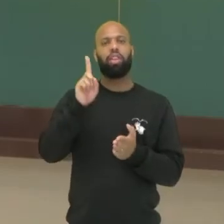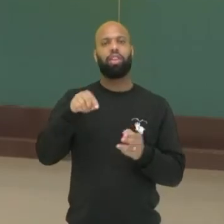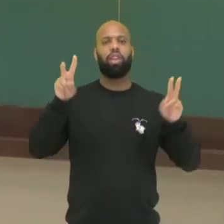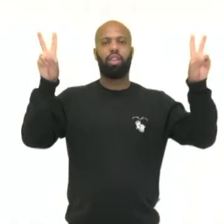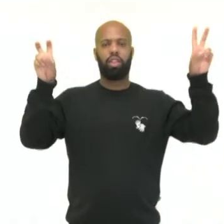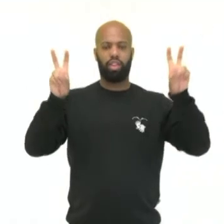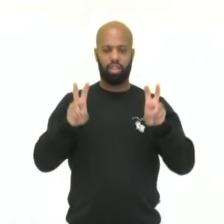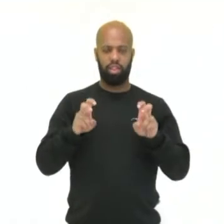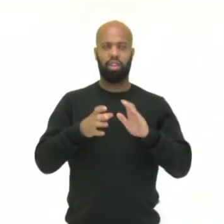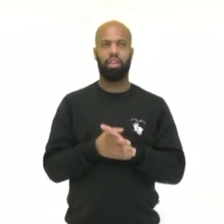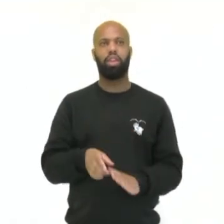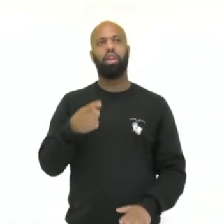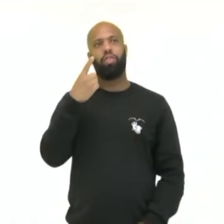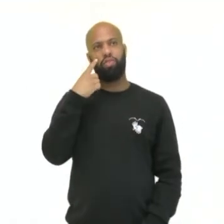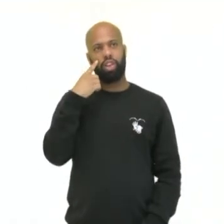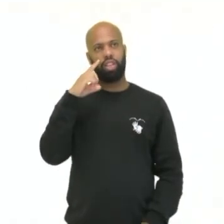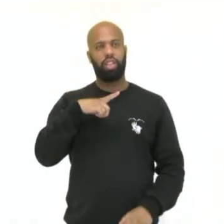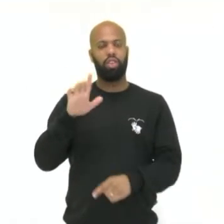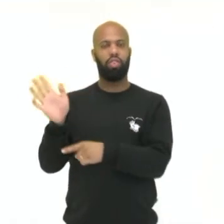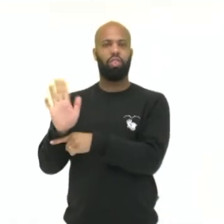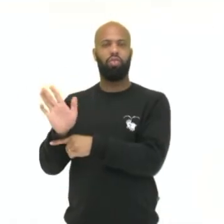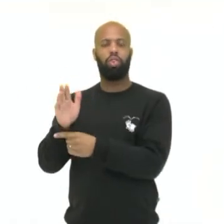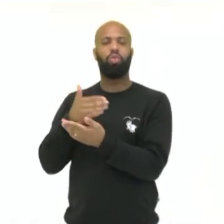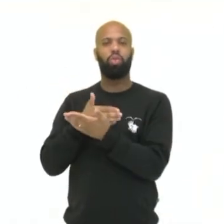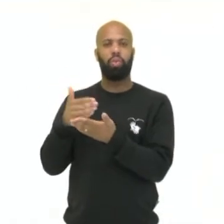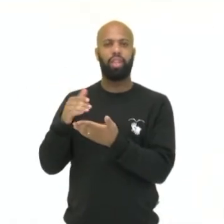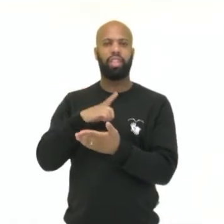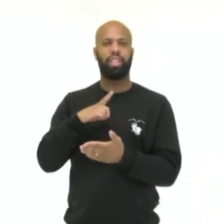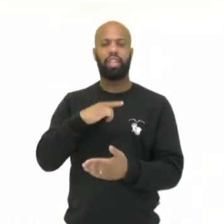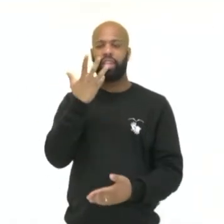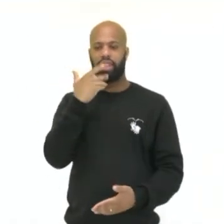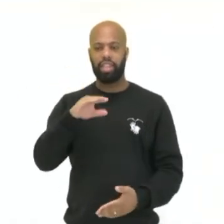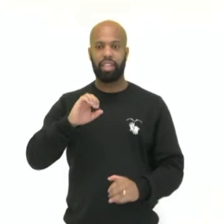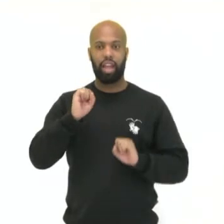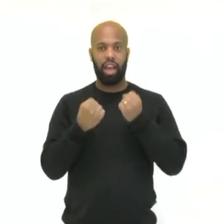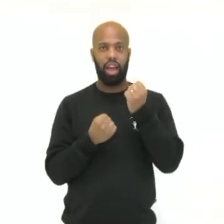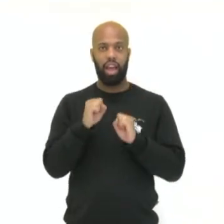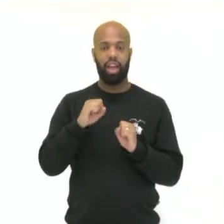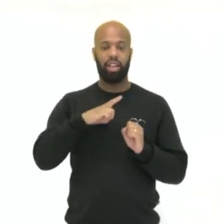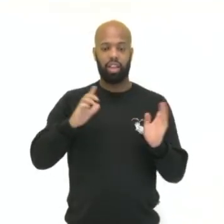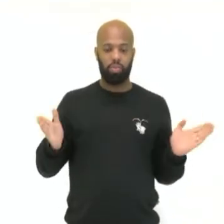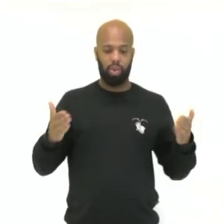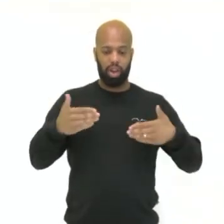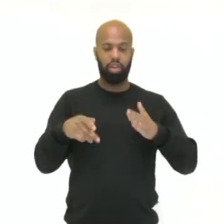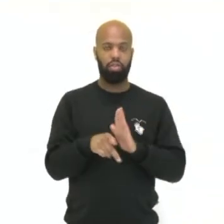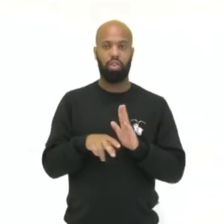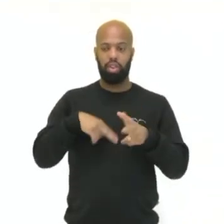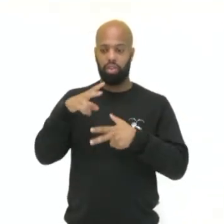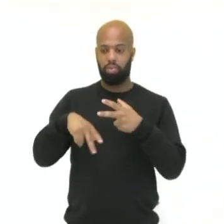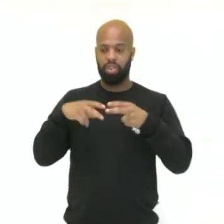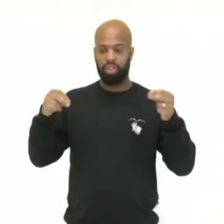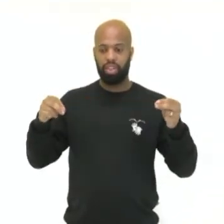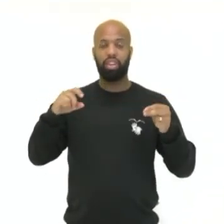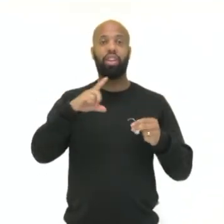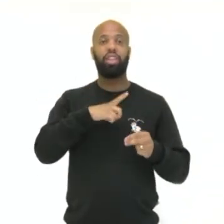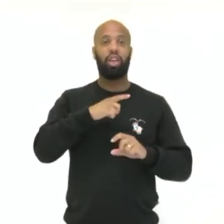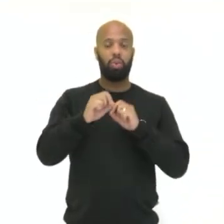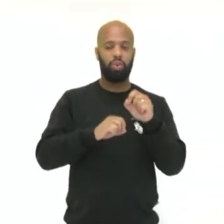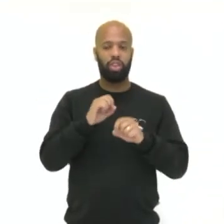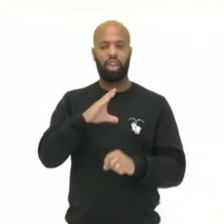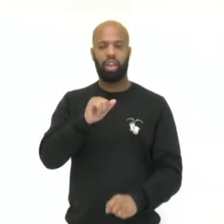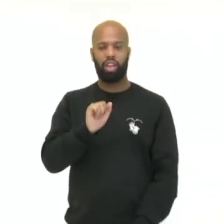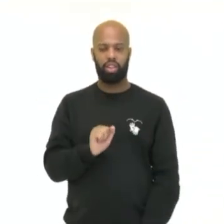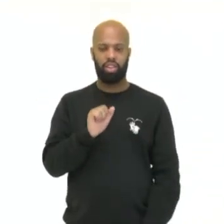Vejam só, os vídeos começam com crianças empolgadas diante de uma caixa de presente. São crianças que têm canais no portal YouTube, abrindo e